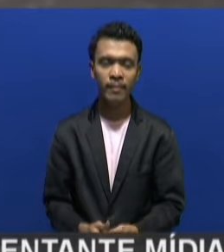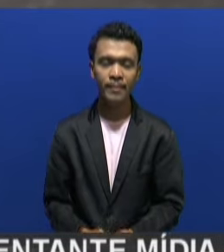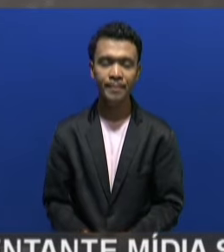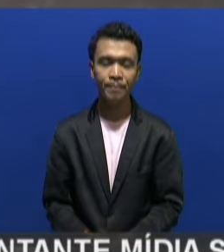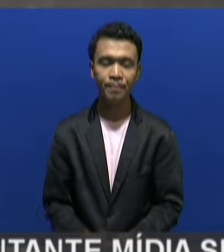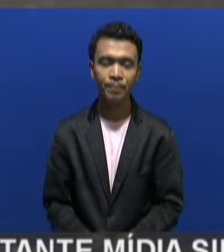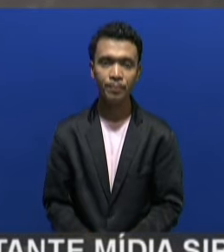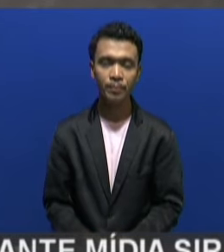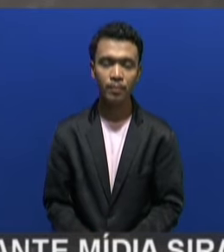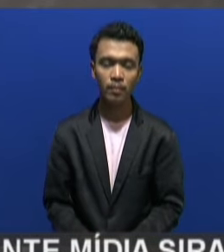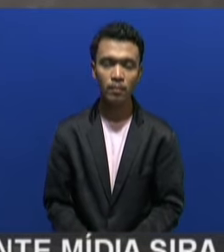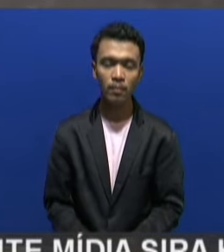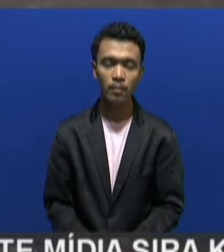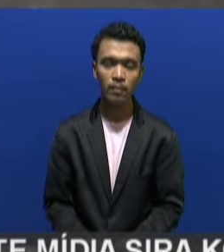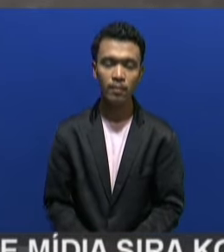tem que ter.